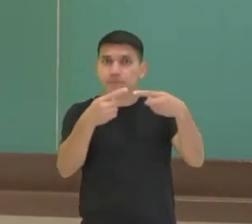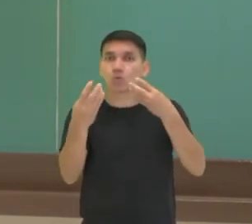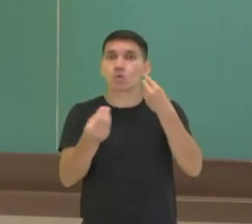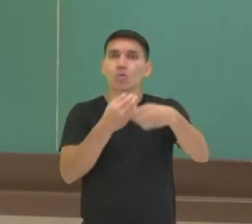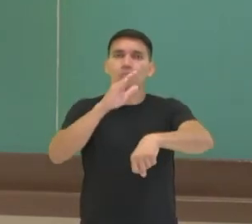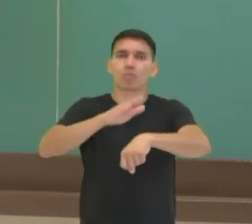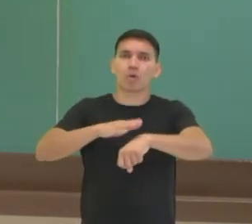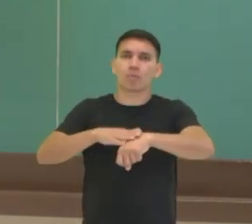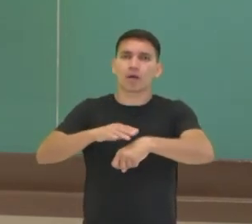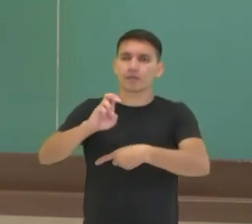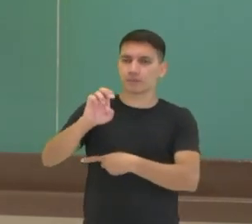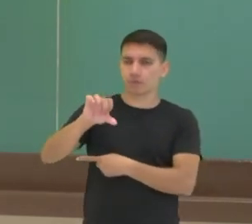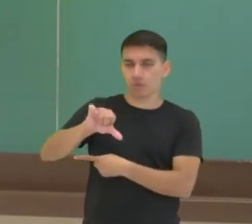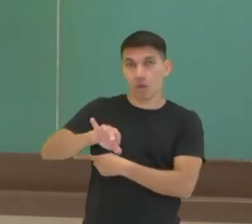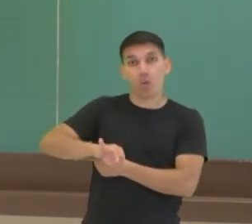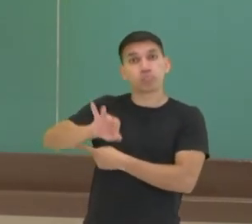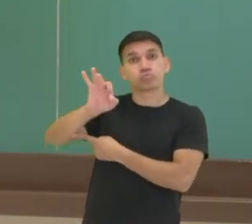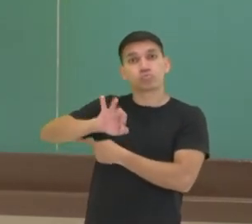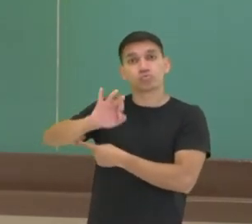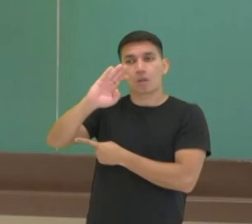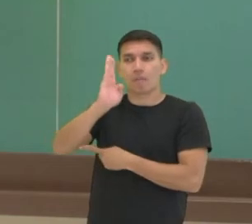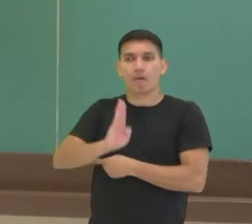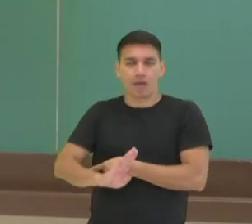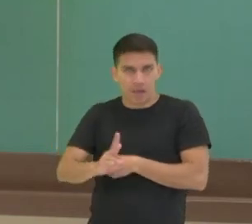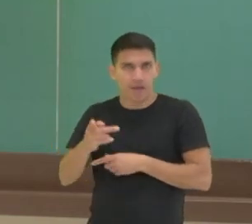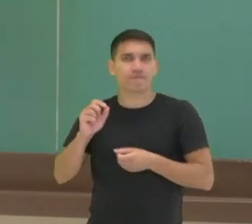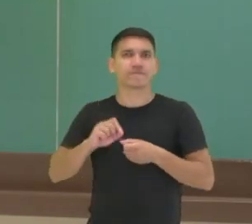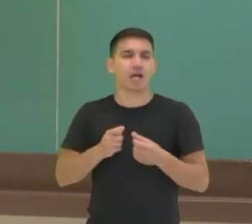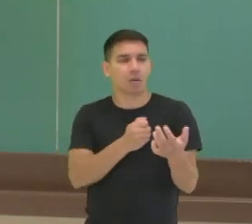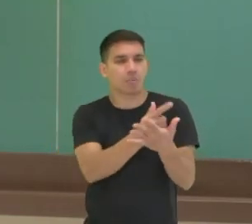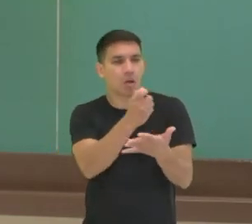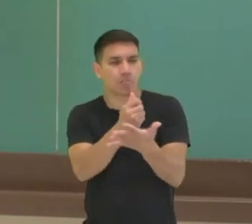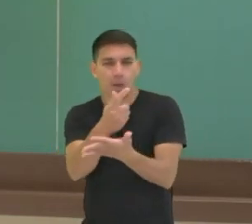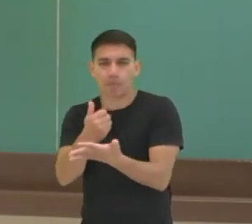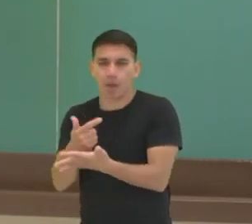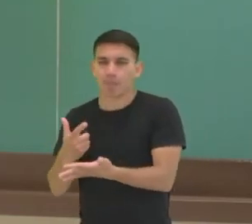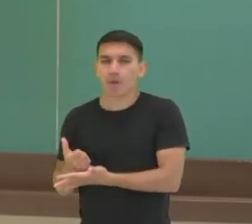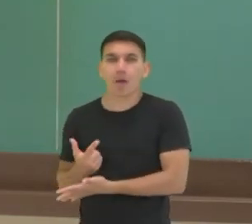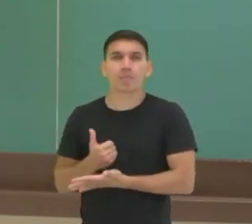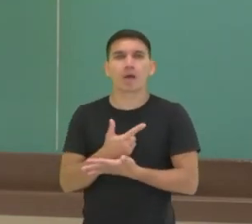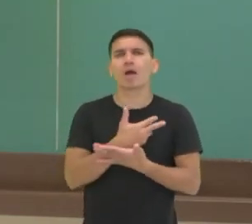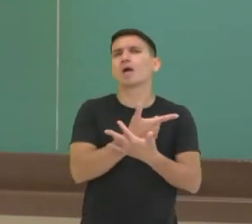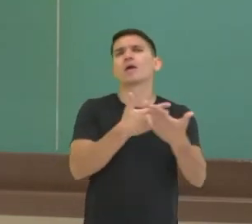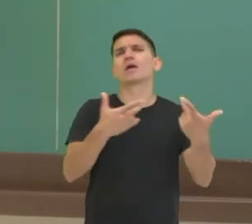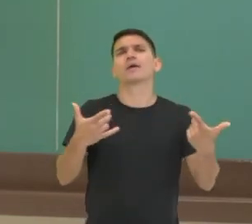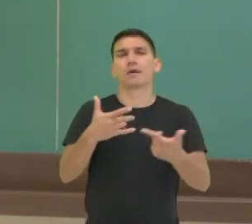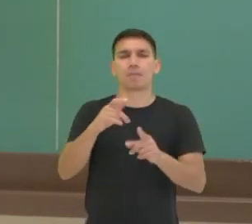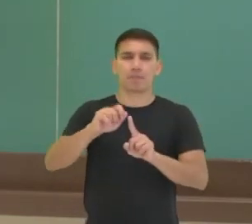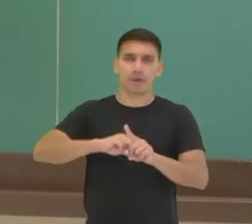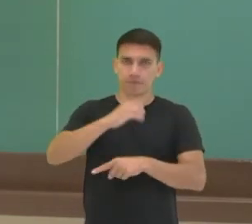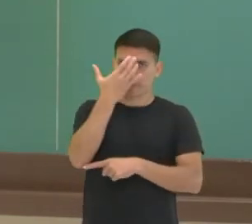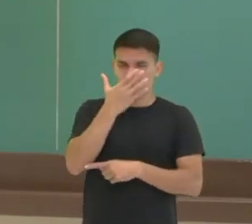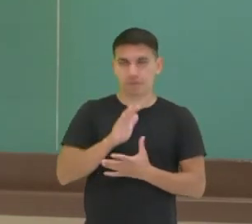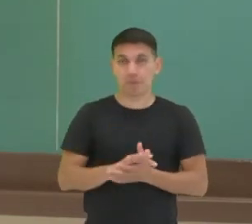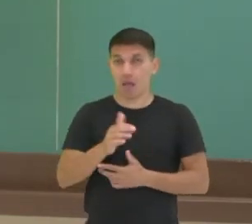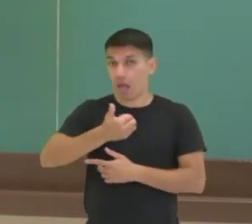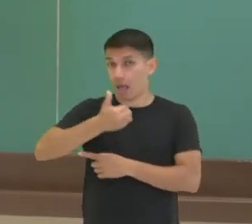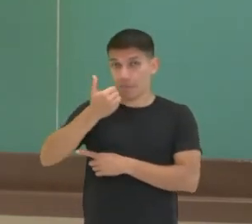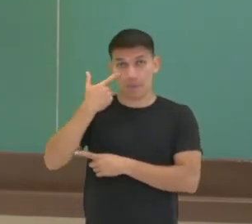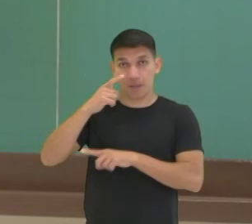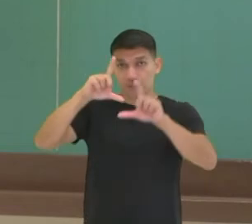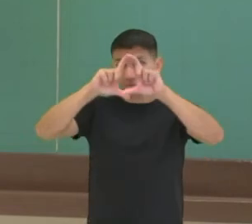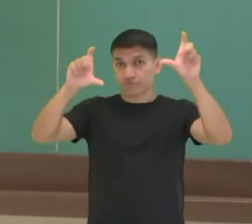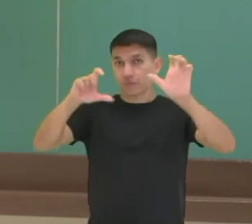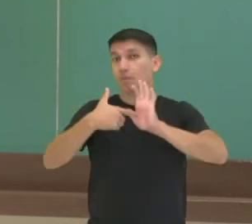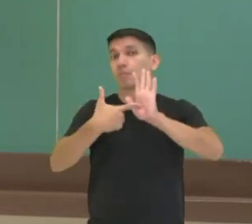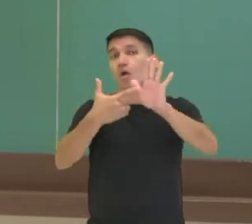afirma que 59% dos brasileiros fizeram as compras por impulso em fevereiro. Já na primeira manchete, a gente tem ali